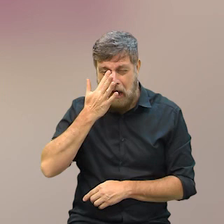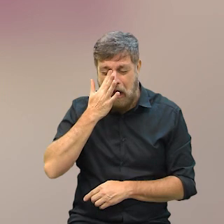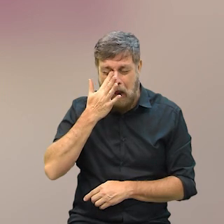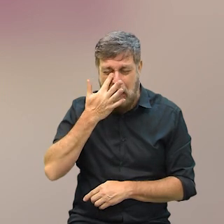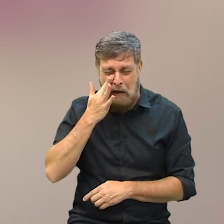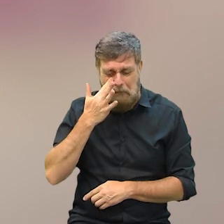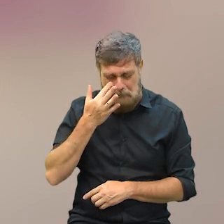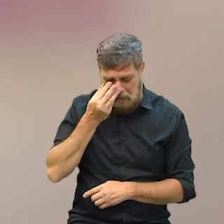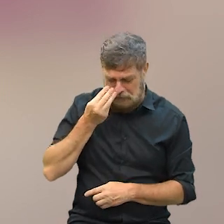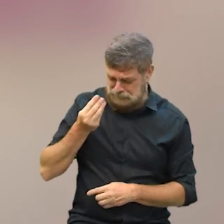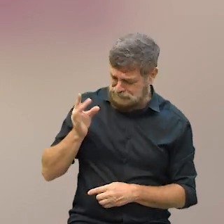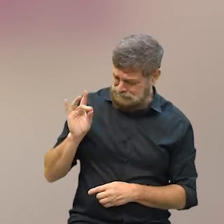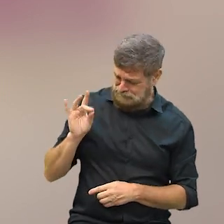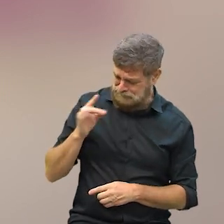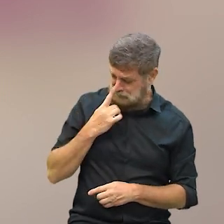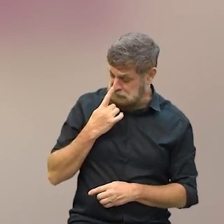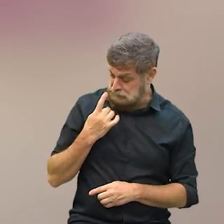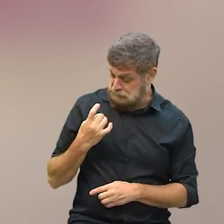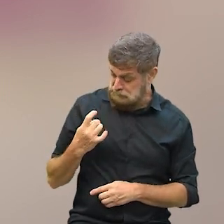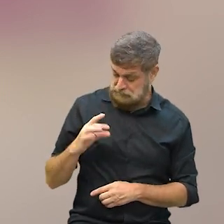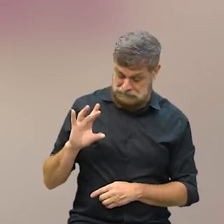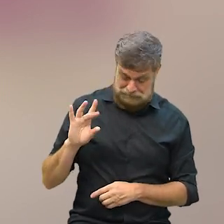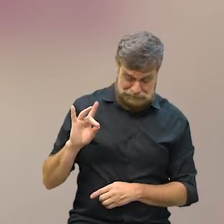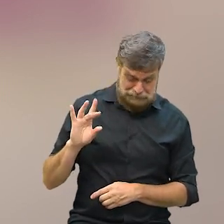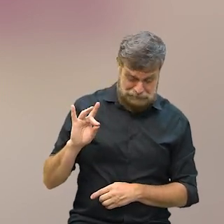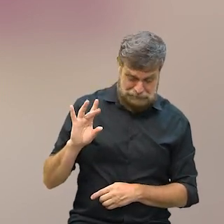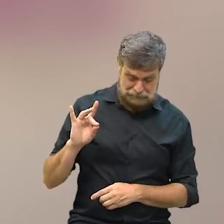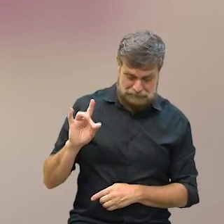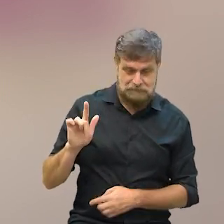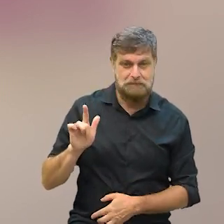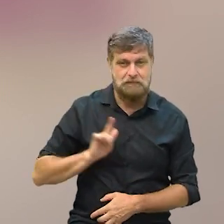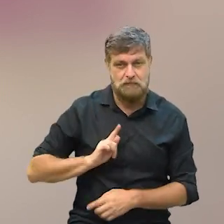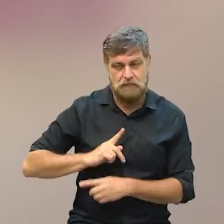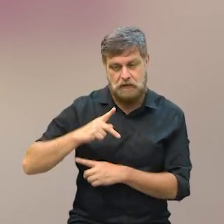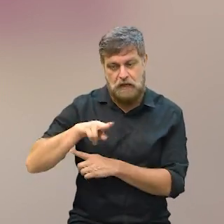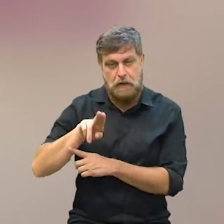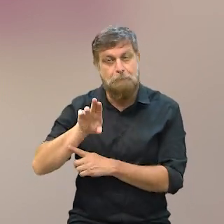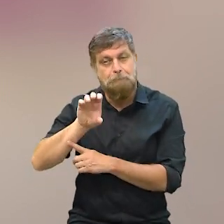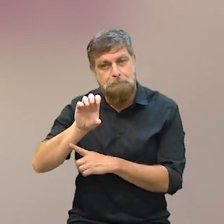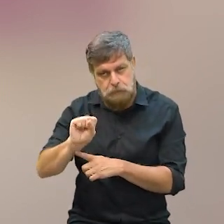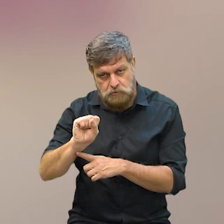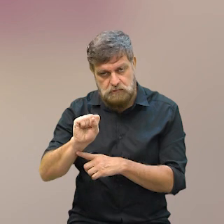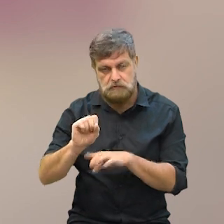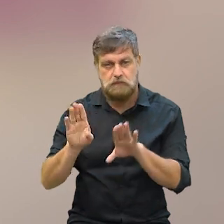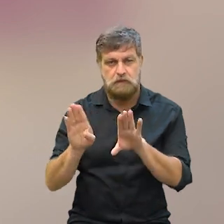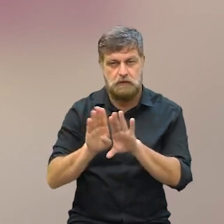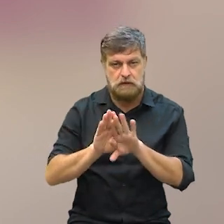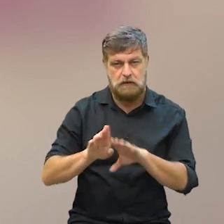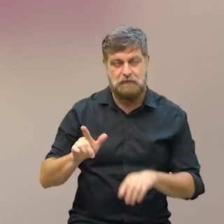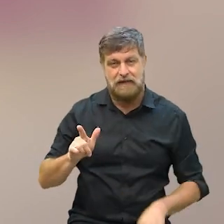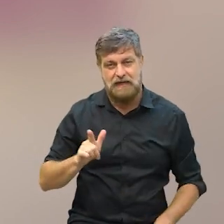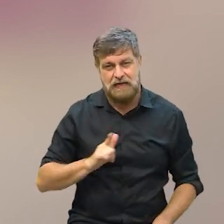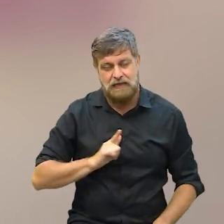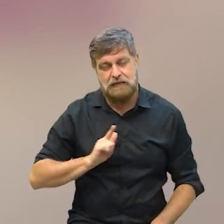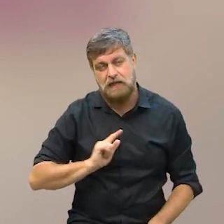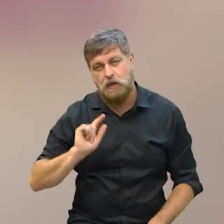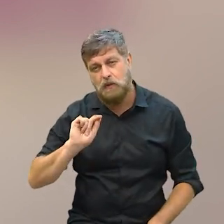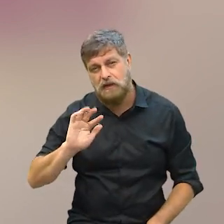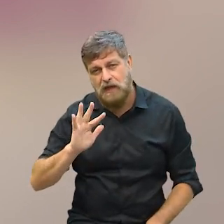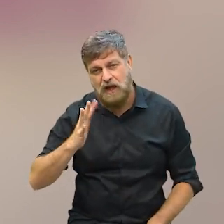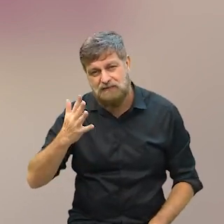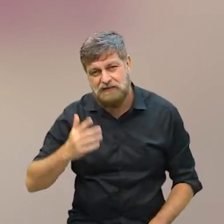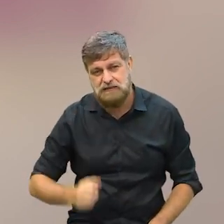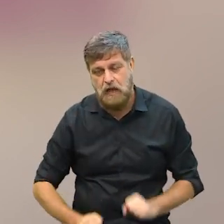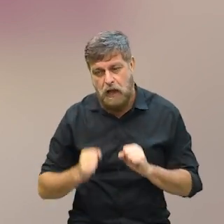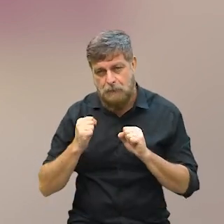pus, bastante secreção no olho, né? Então, é o bacteriano, e também